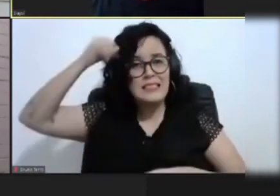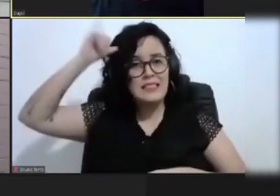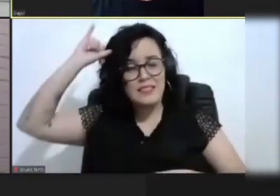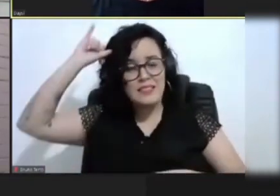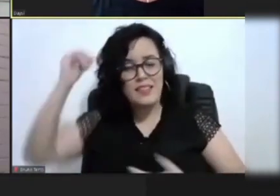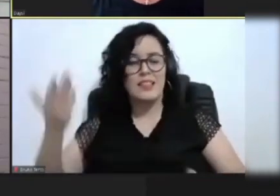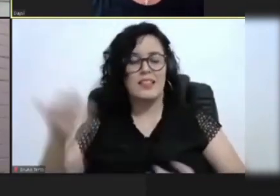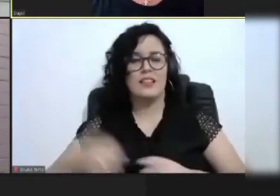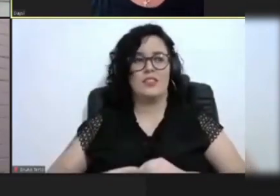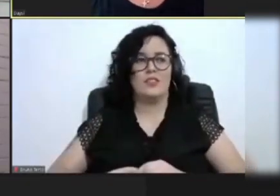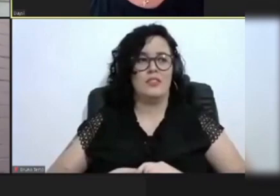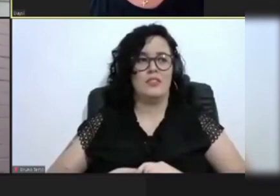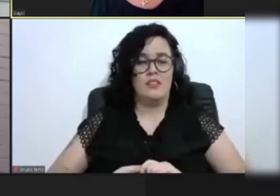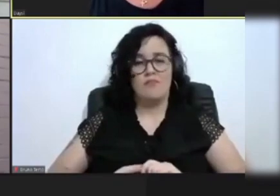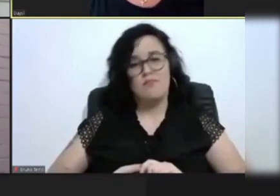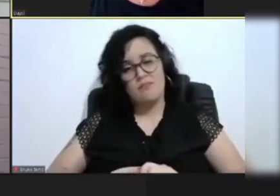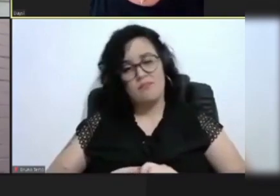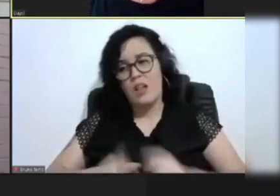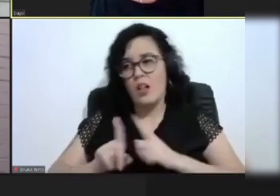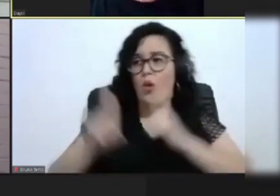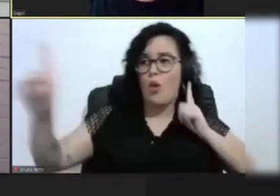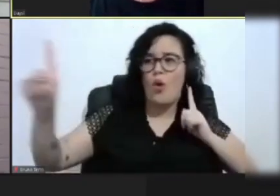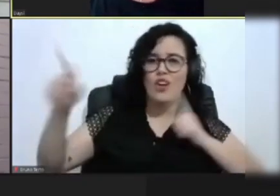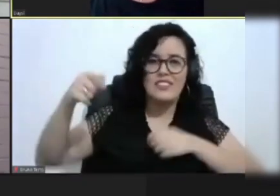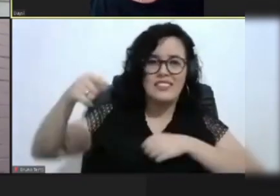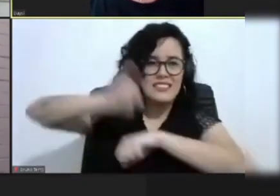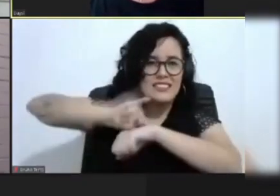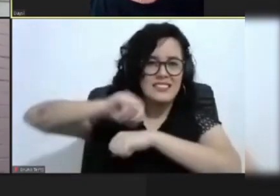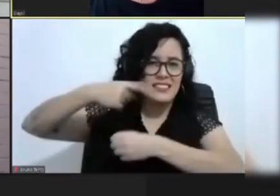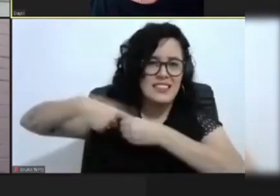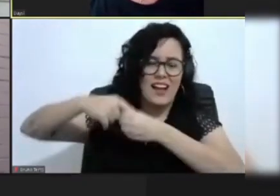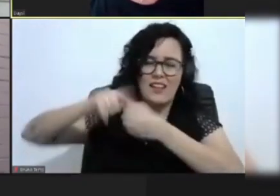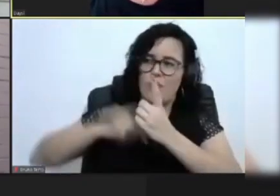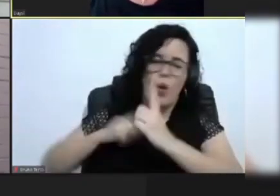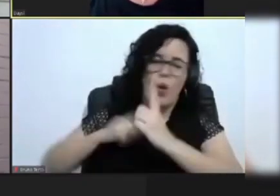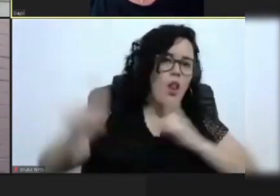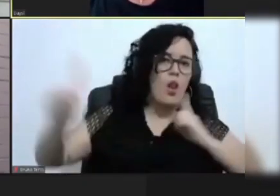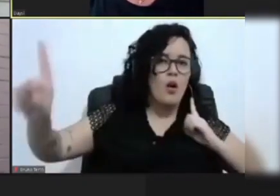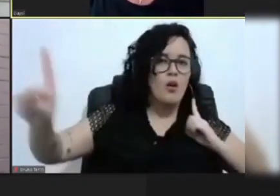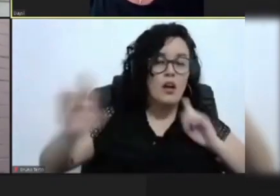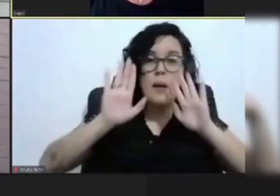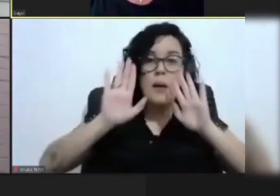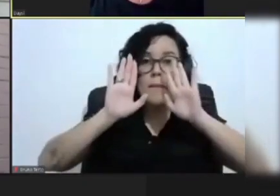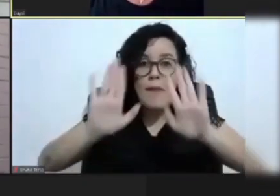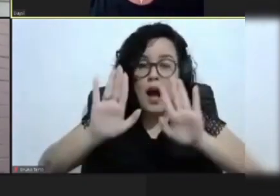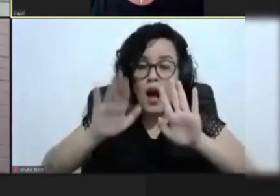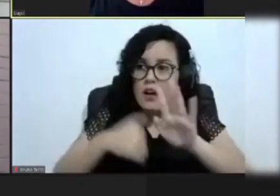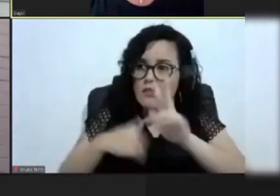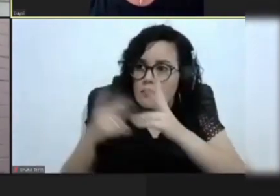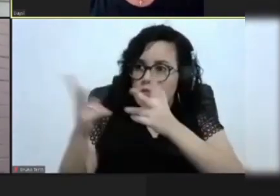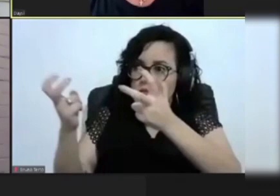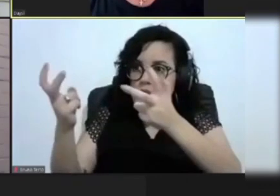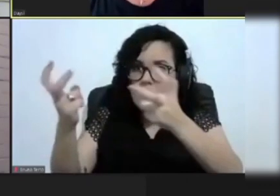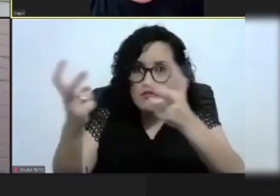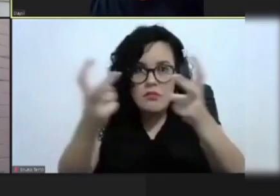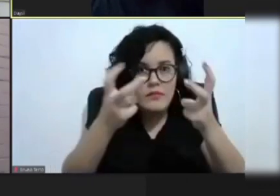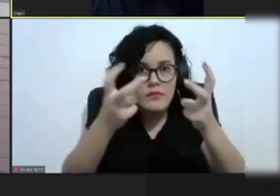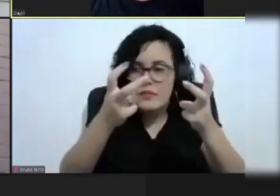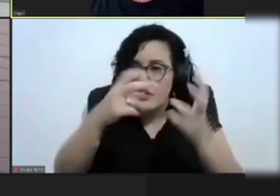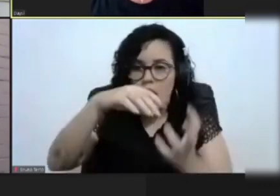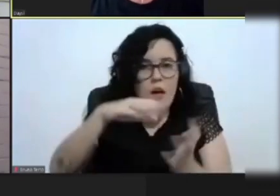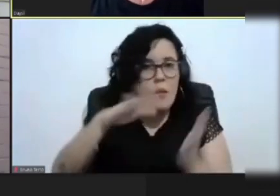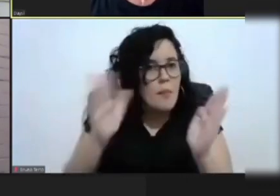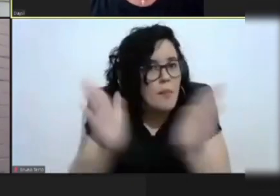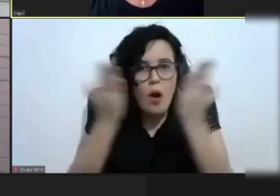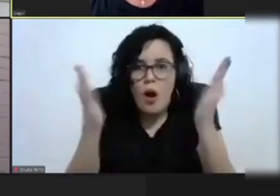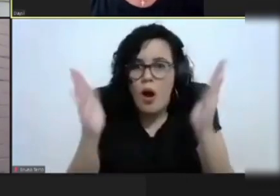um pouco afastado da cidade, mas, gente, o mundo assim, está acabando, as pessoas pobres estão